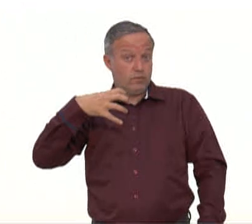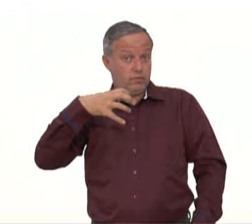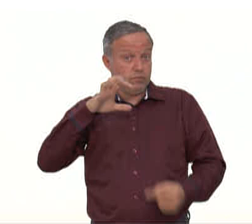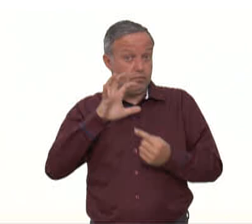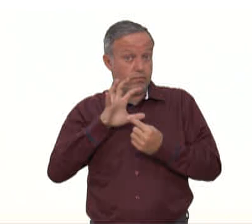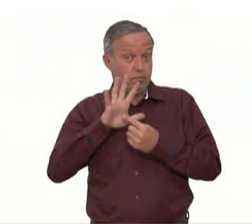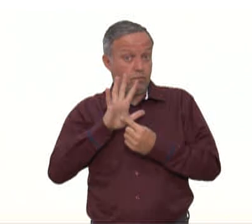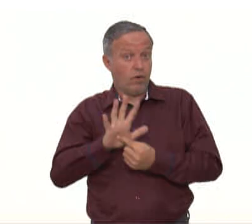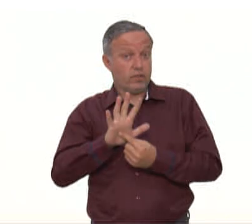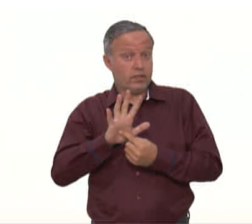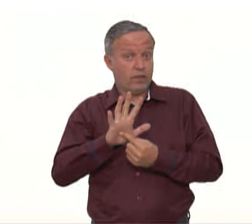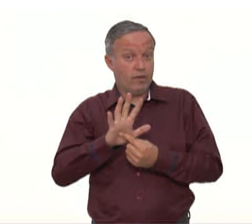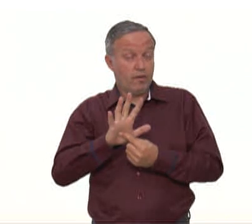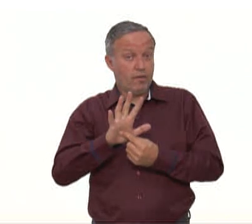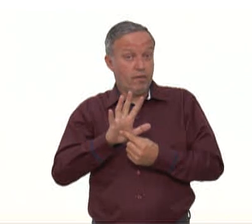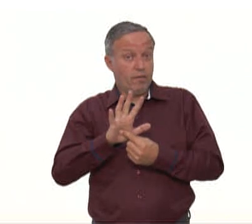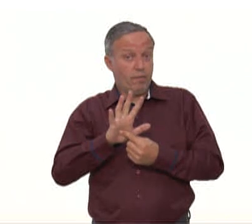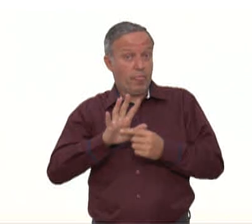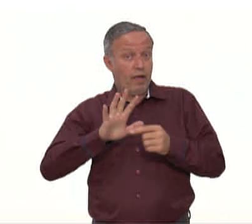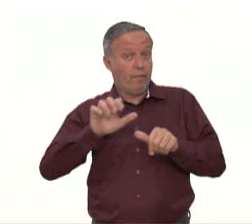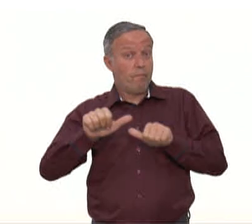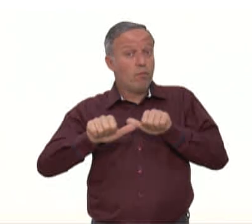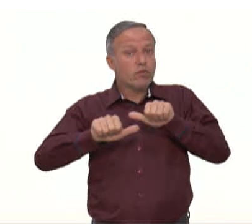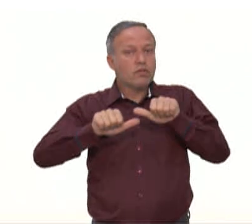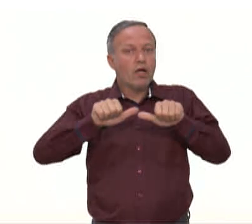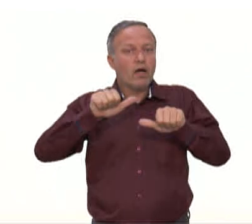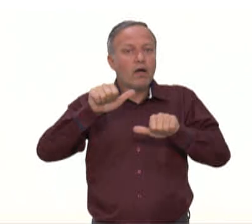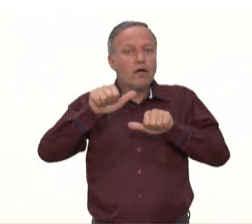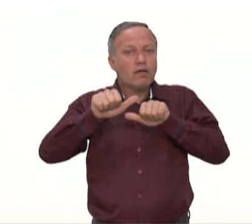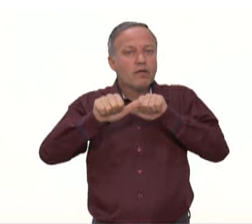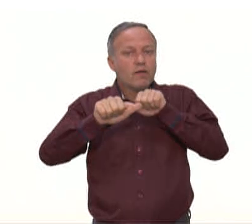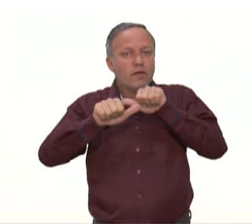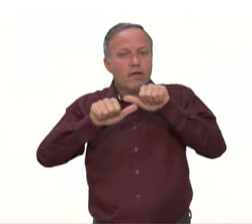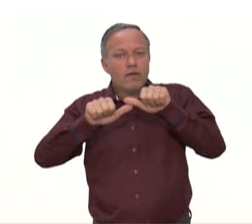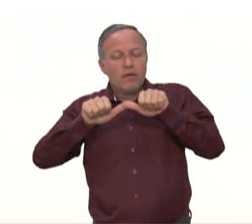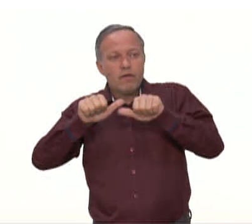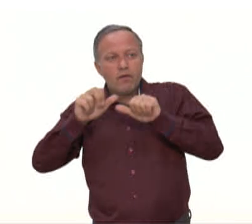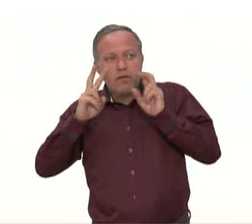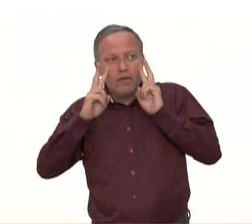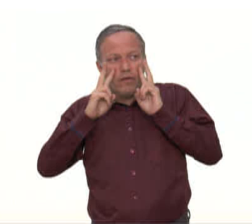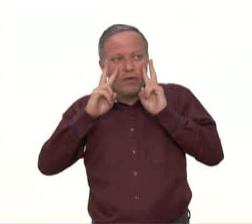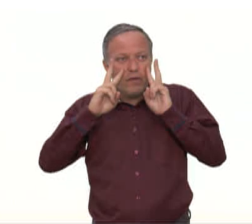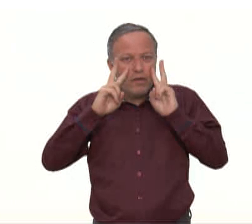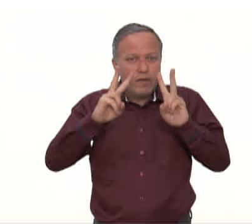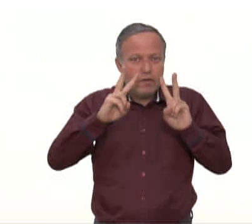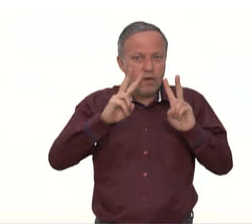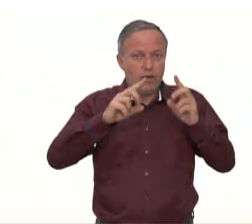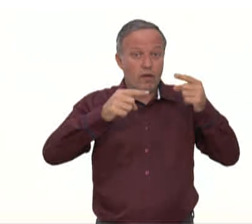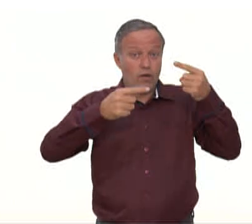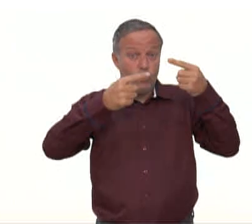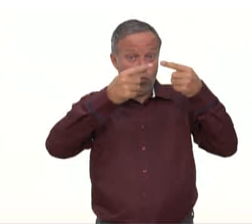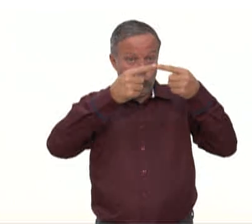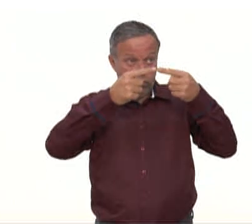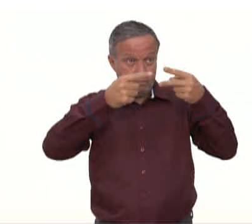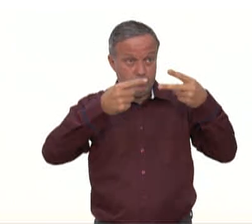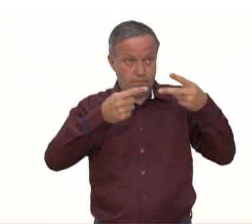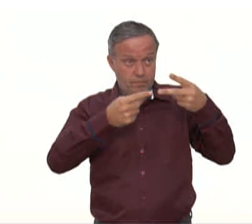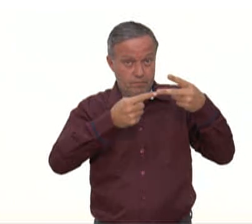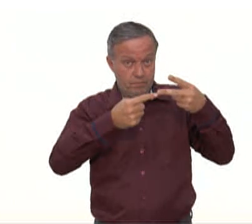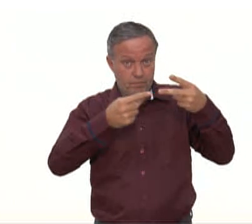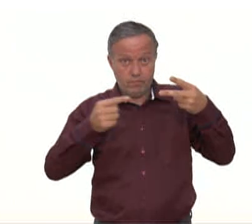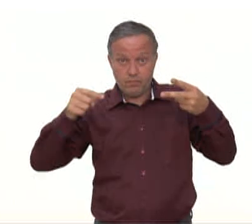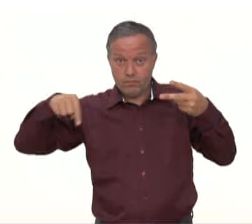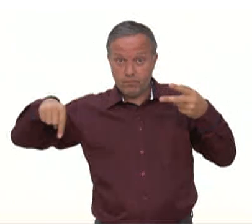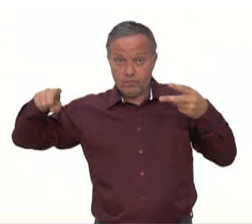aquecimento, a partir do estado sólido. Os calores associados aos segmentos 1 e 2, assinalados no